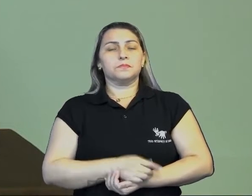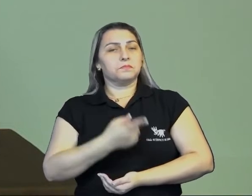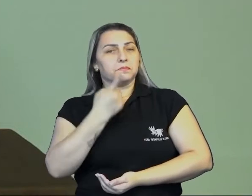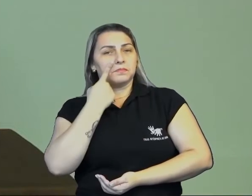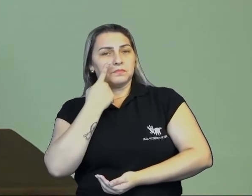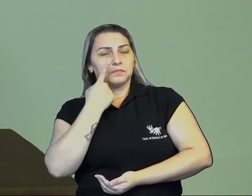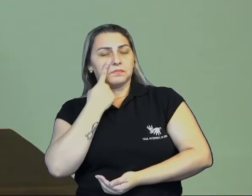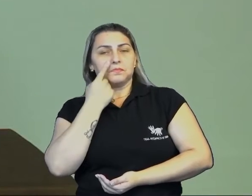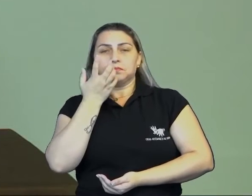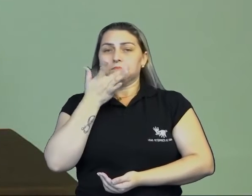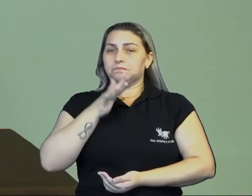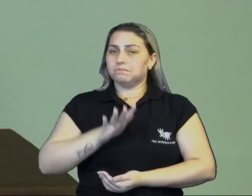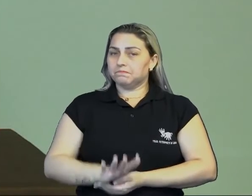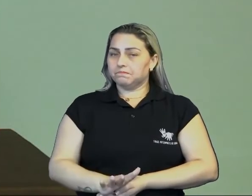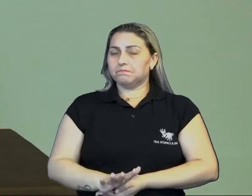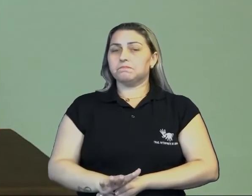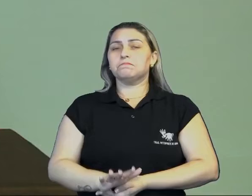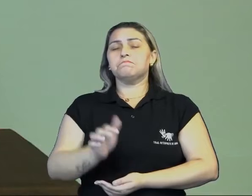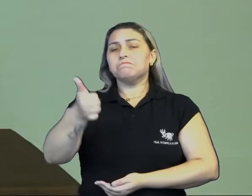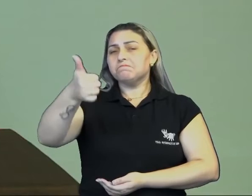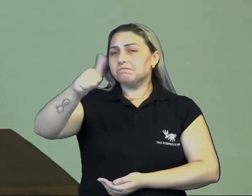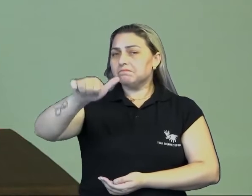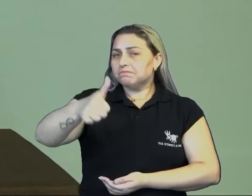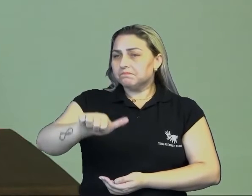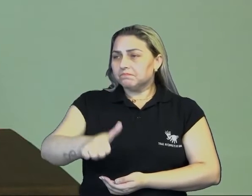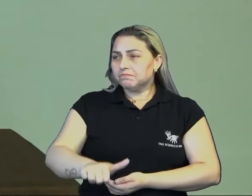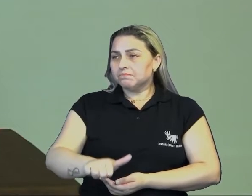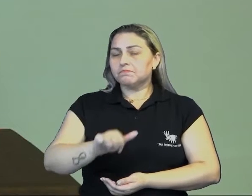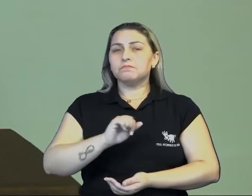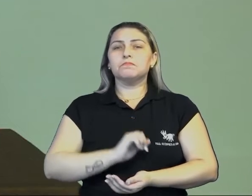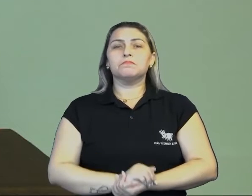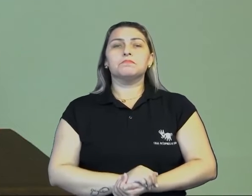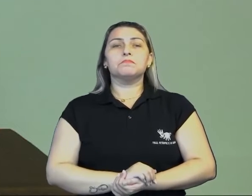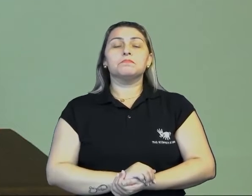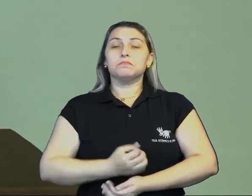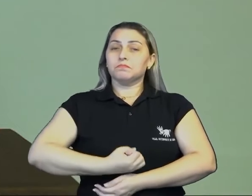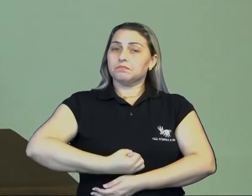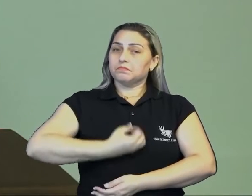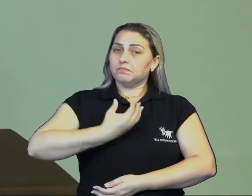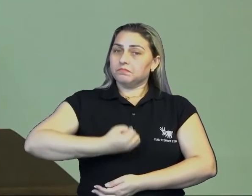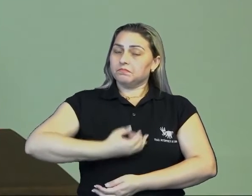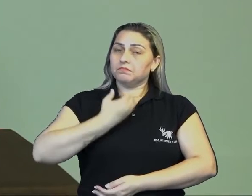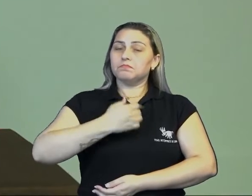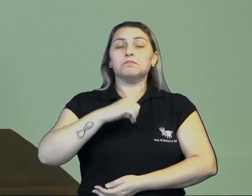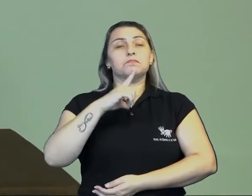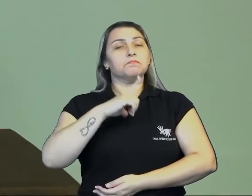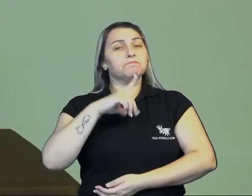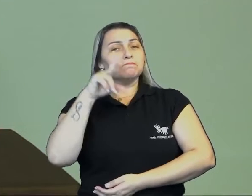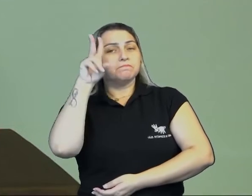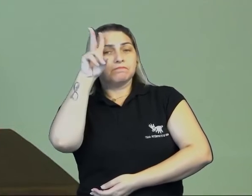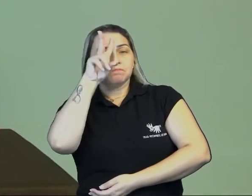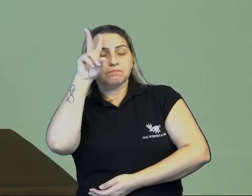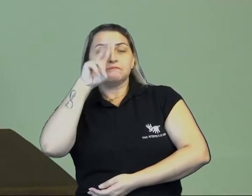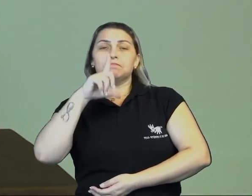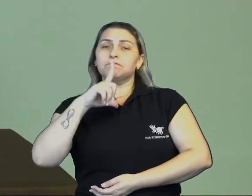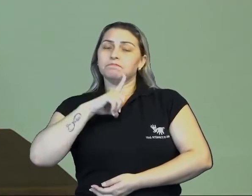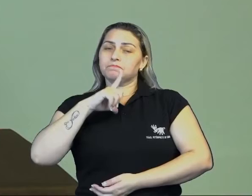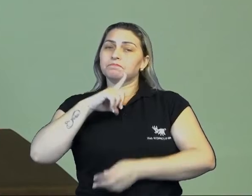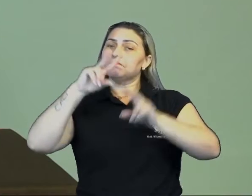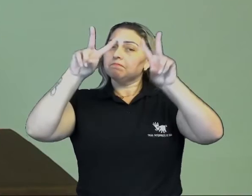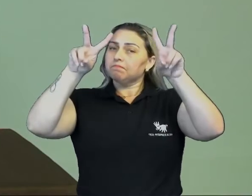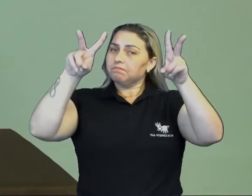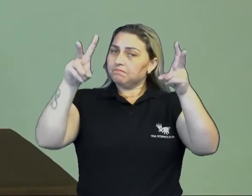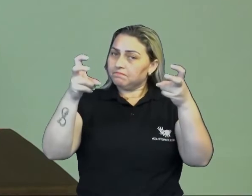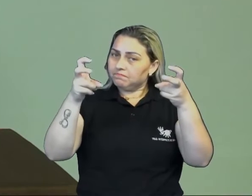Olha só, criança, toda vez que vocês forem analisar um poema, você vai ter que lembrar que ele tem um